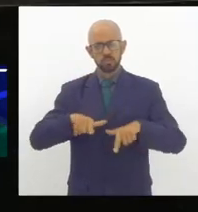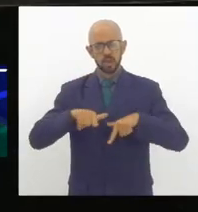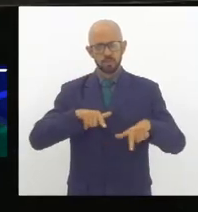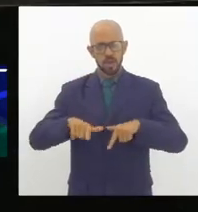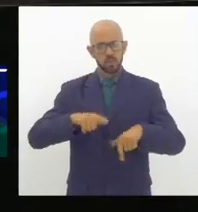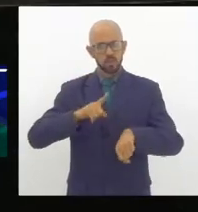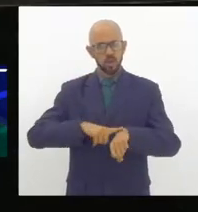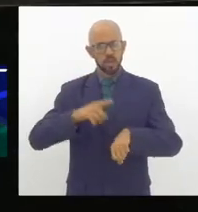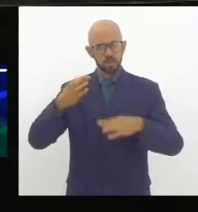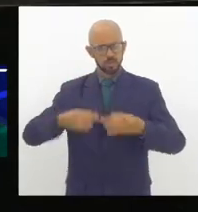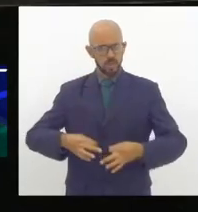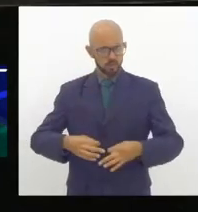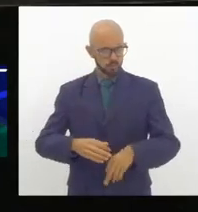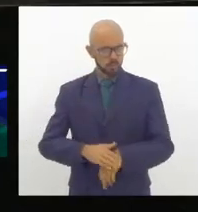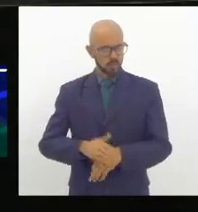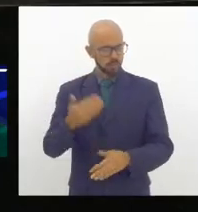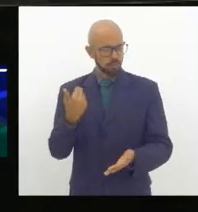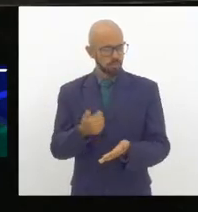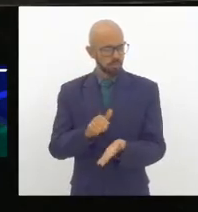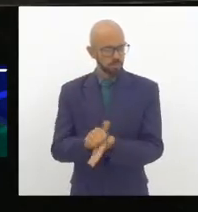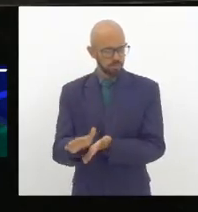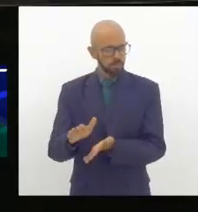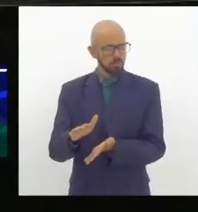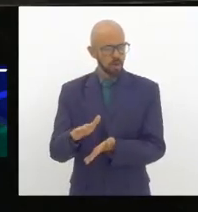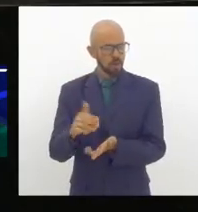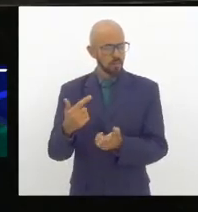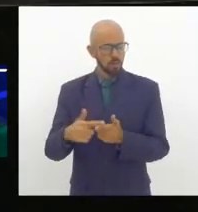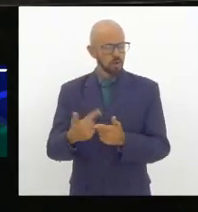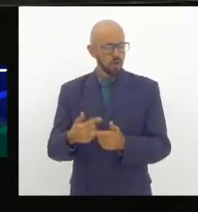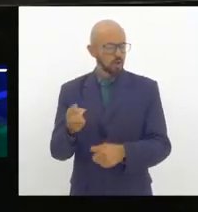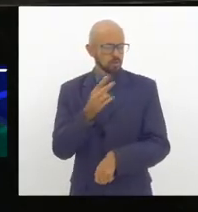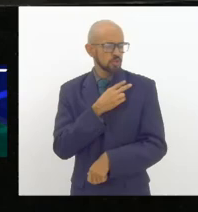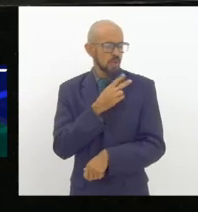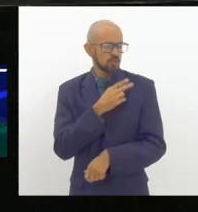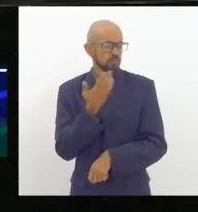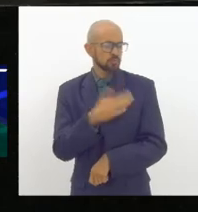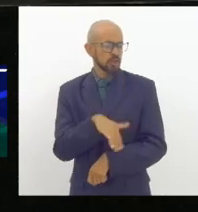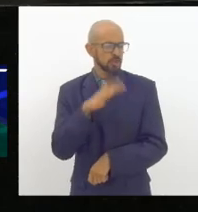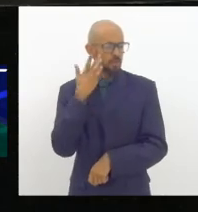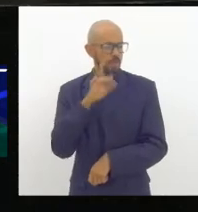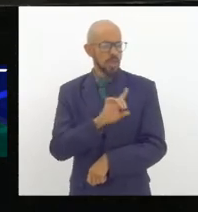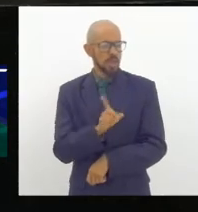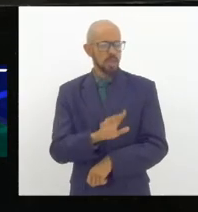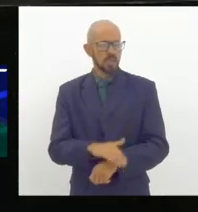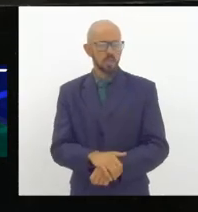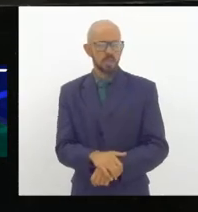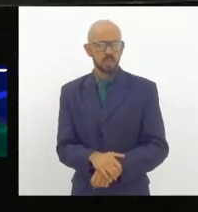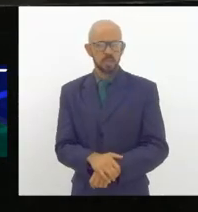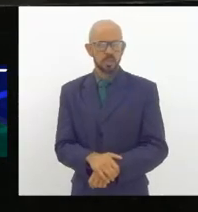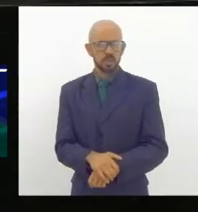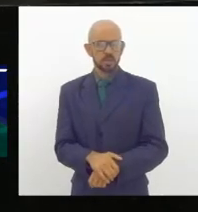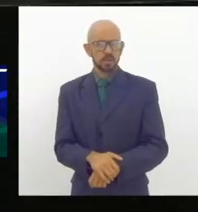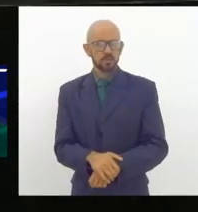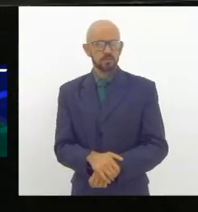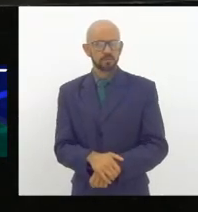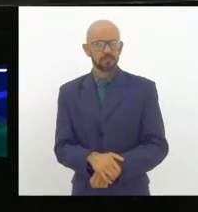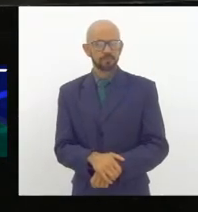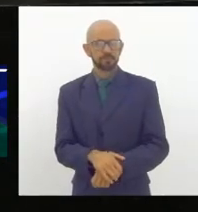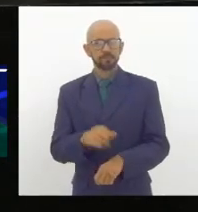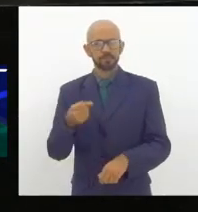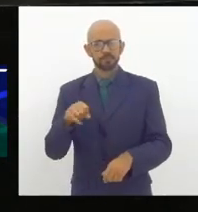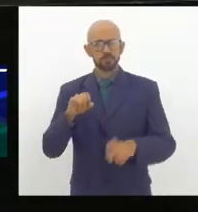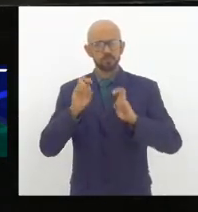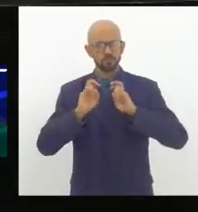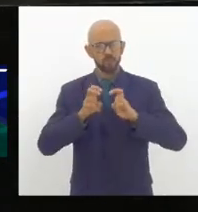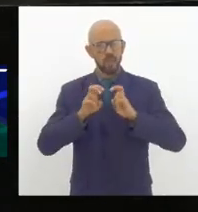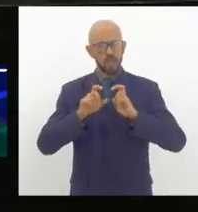no horário certo e perde o emprego que o patrão não quer saber Deputado da Célia Jordão o patrão não quer saber se